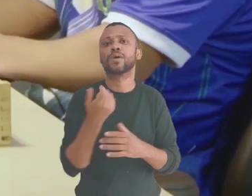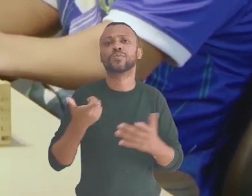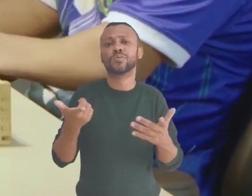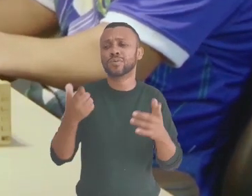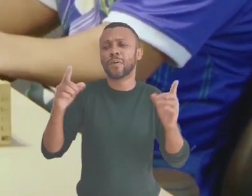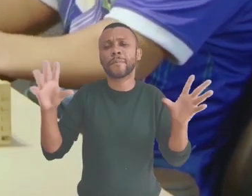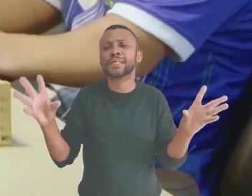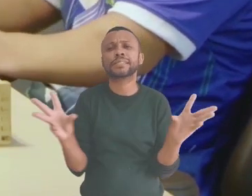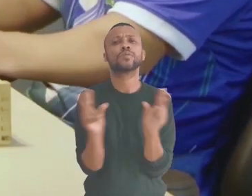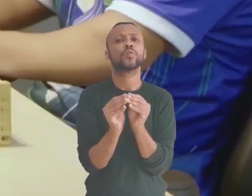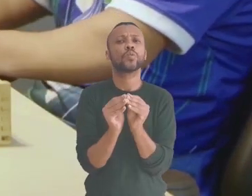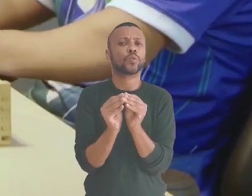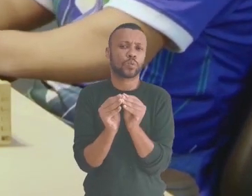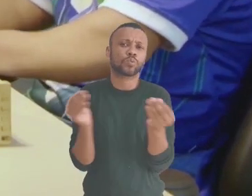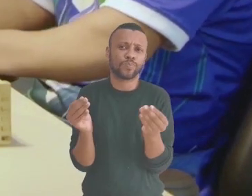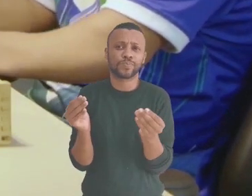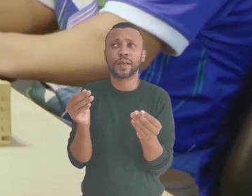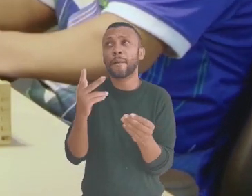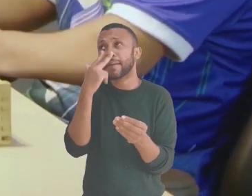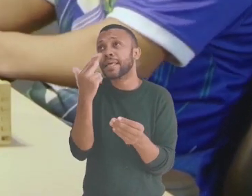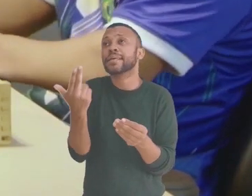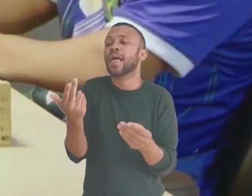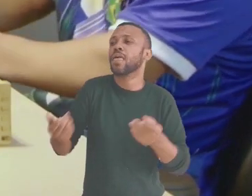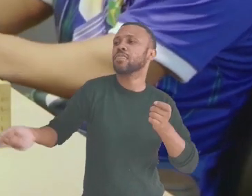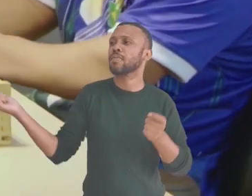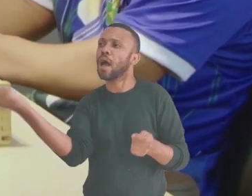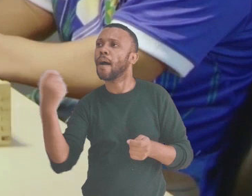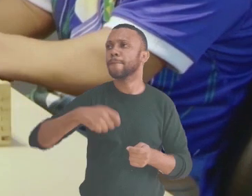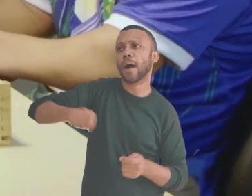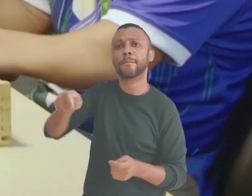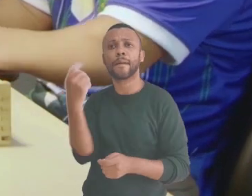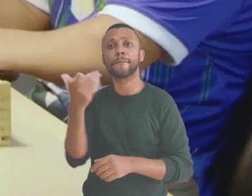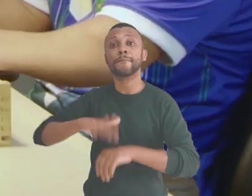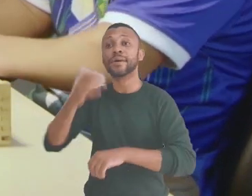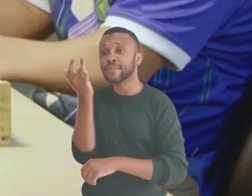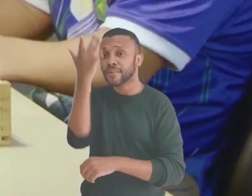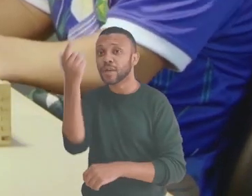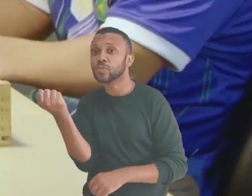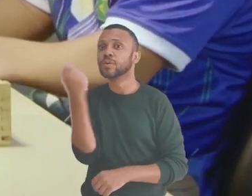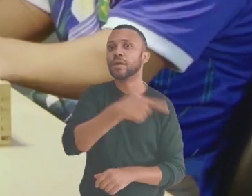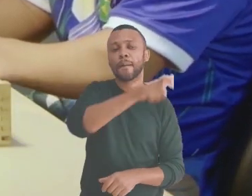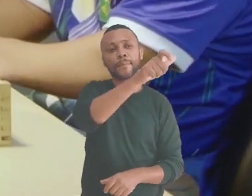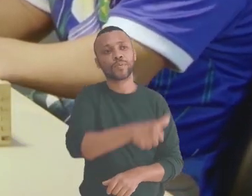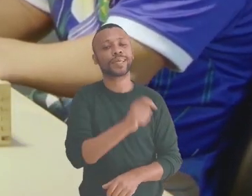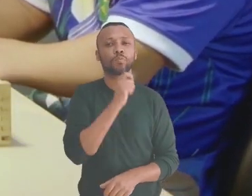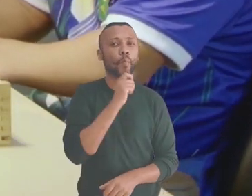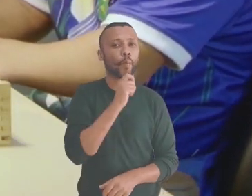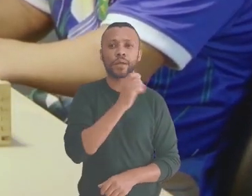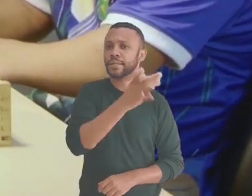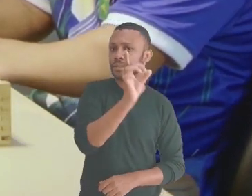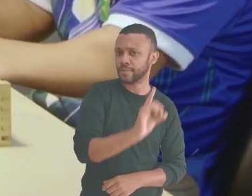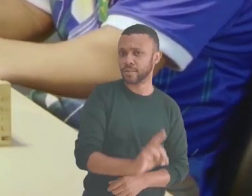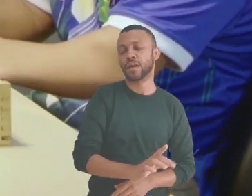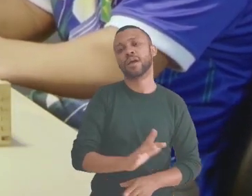mais curtos, reduzidos, chega a ser um pouco mais fácil, mas não é tão fácil assim. Sim. E, além disso,